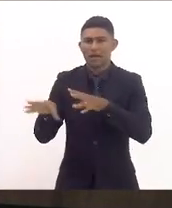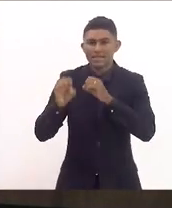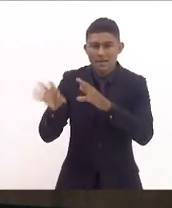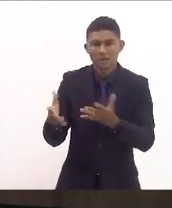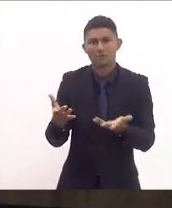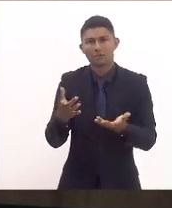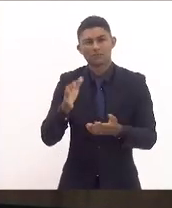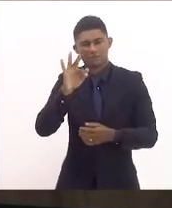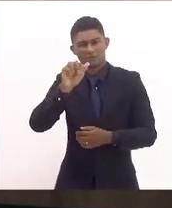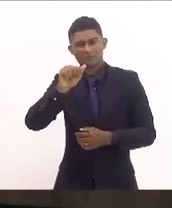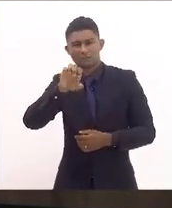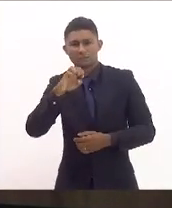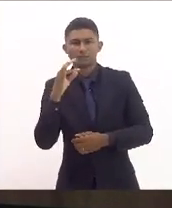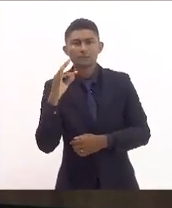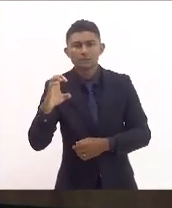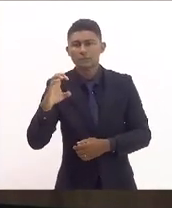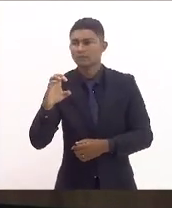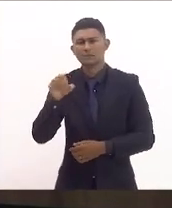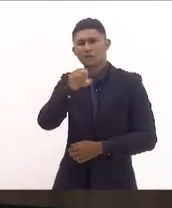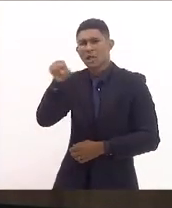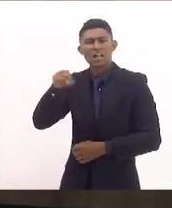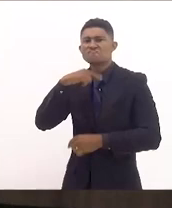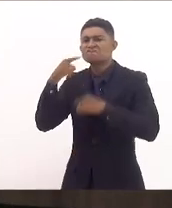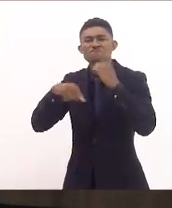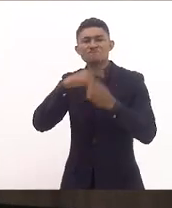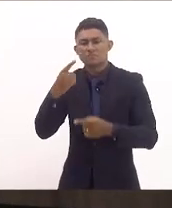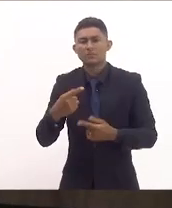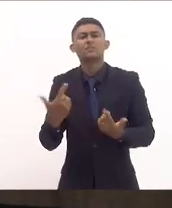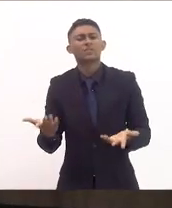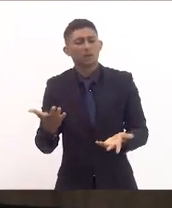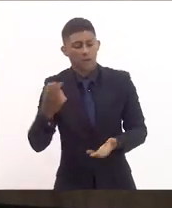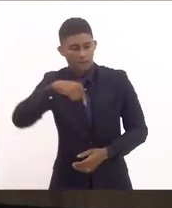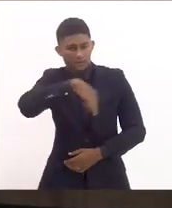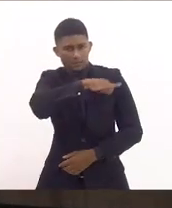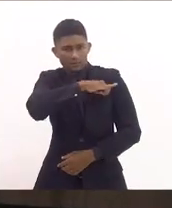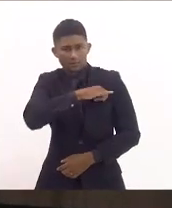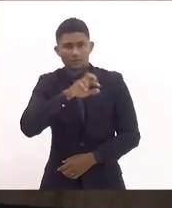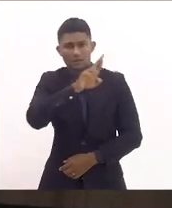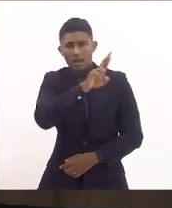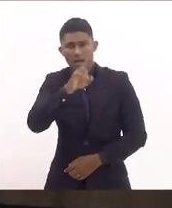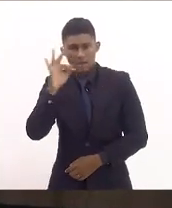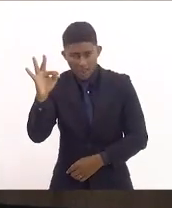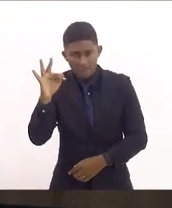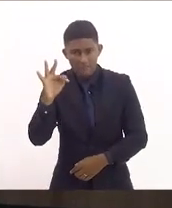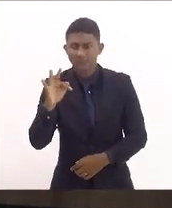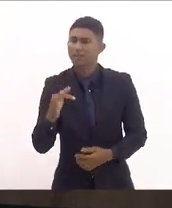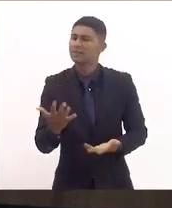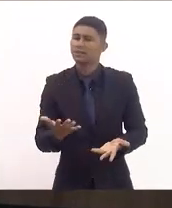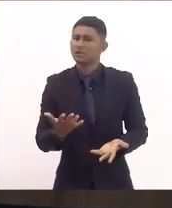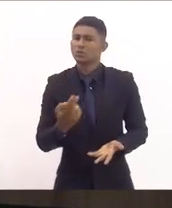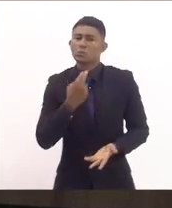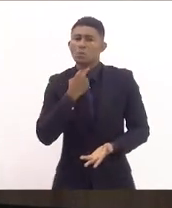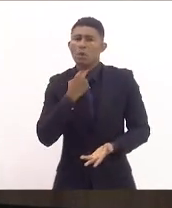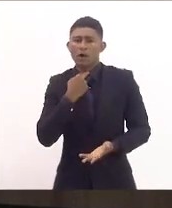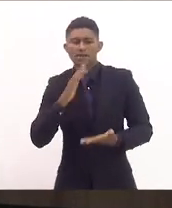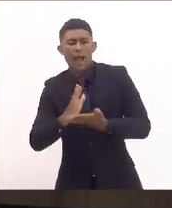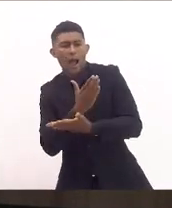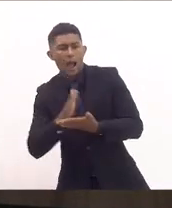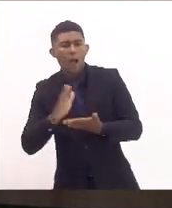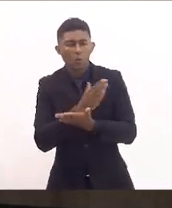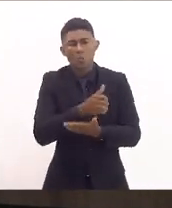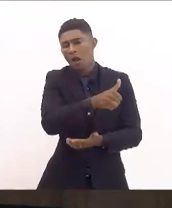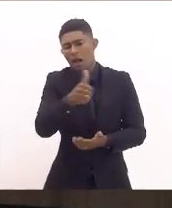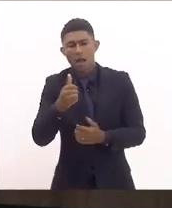o regime de recuperação fiscal não pode ser impedimento para algumas categorias e não ser para outra